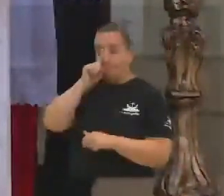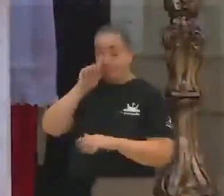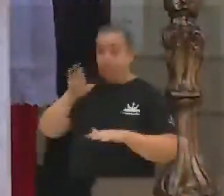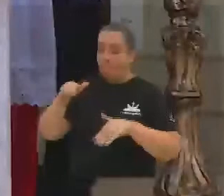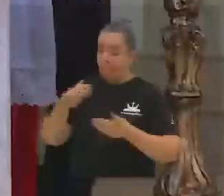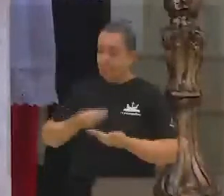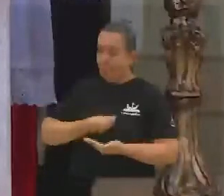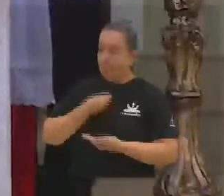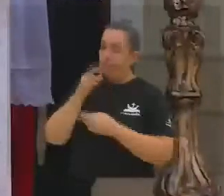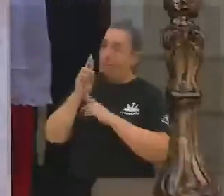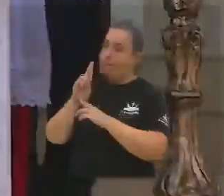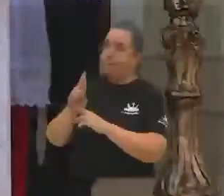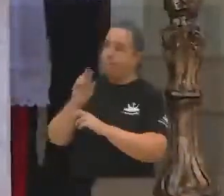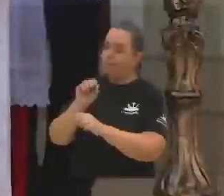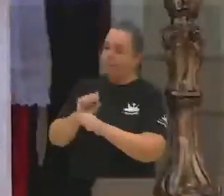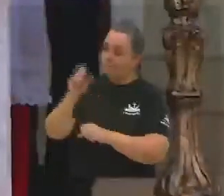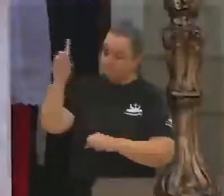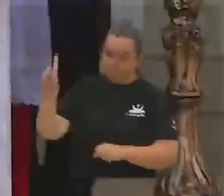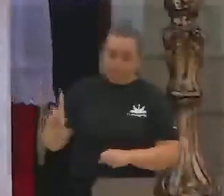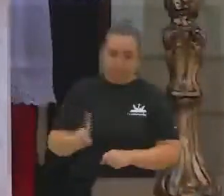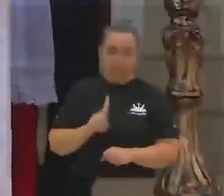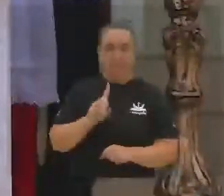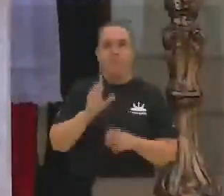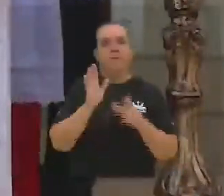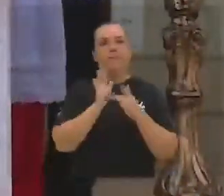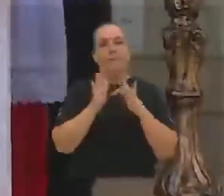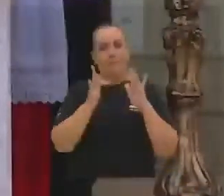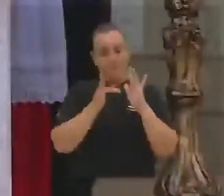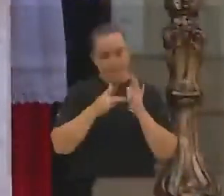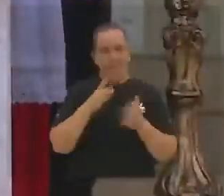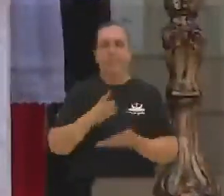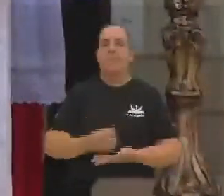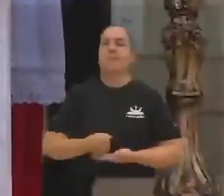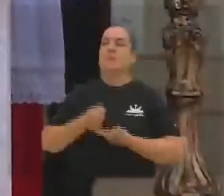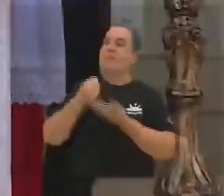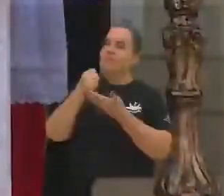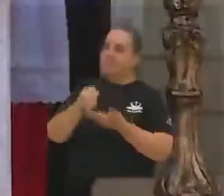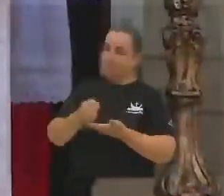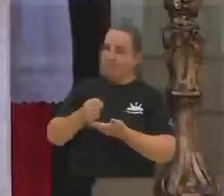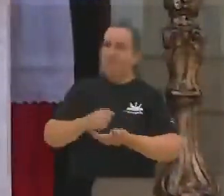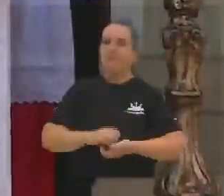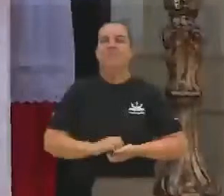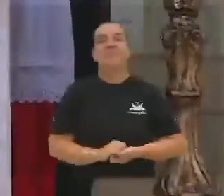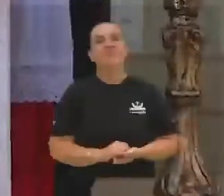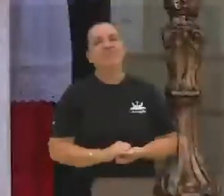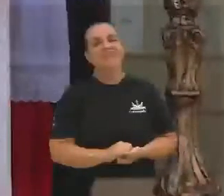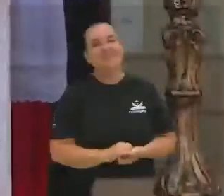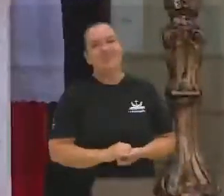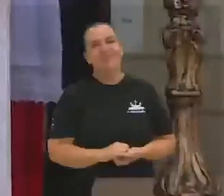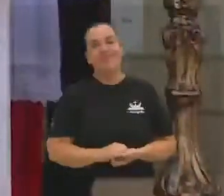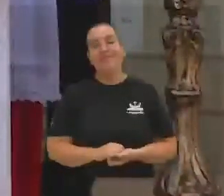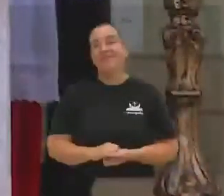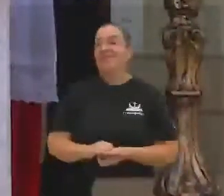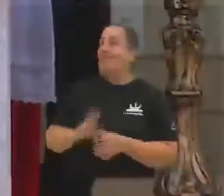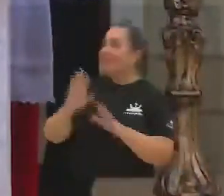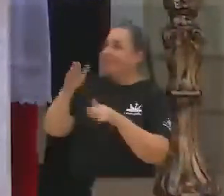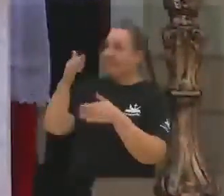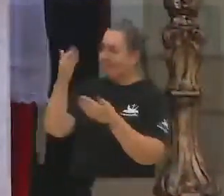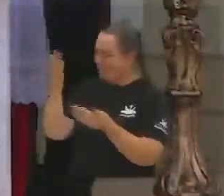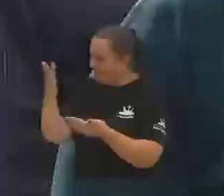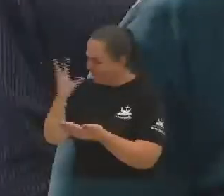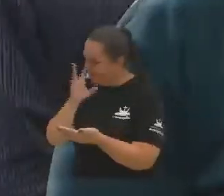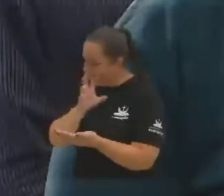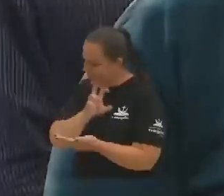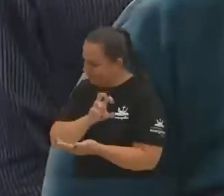e protegidos de todos os perigos, enquanto vivendo a esperança, aguardamos a vinda do Cristo